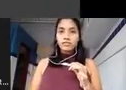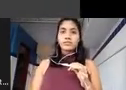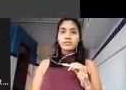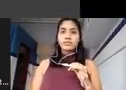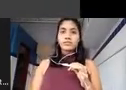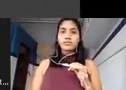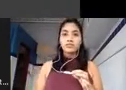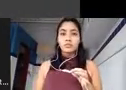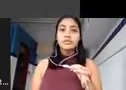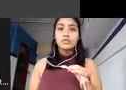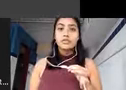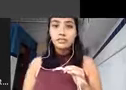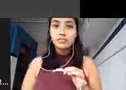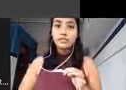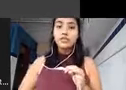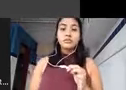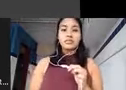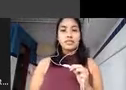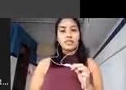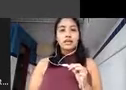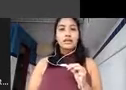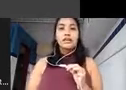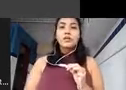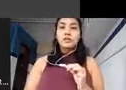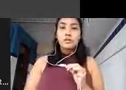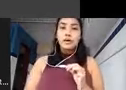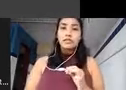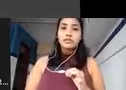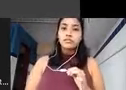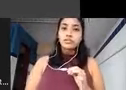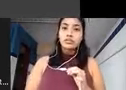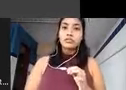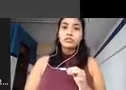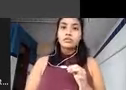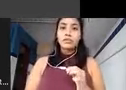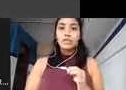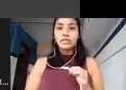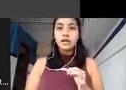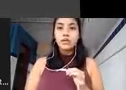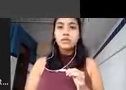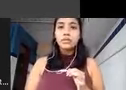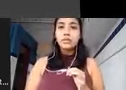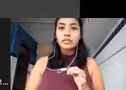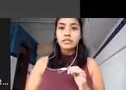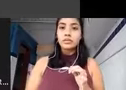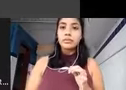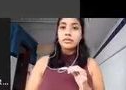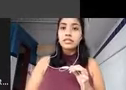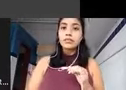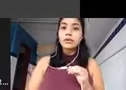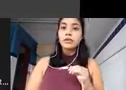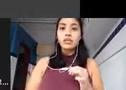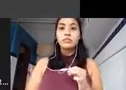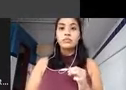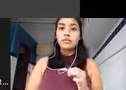Olá, bom dia. Eu me chamo Samia Oliveira e eu vou apresentar o trabalho com o título de Urbanização e Habitação